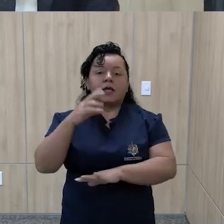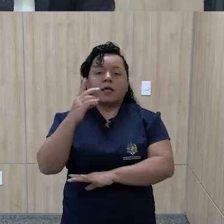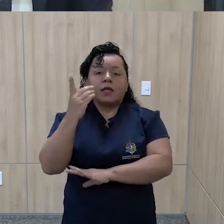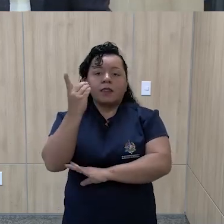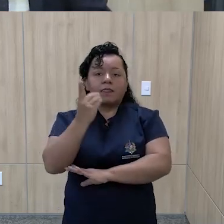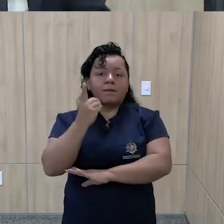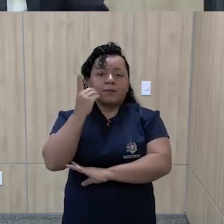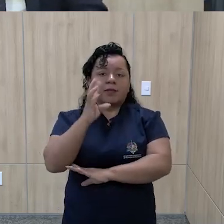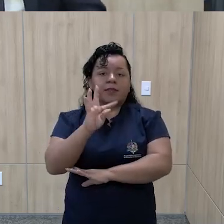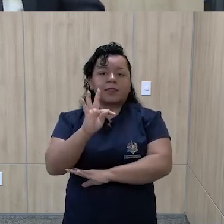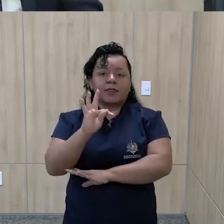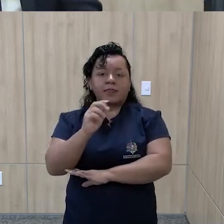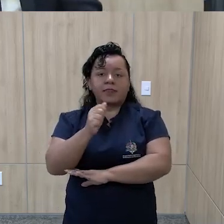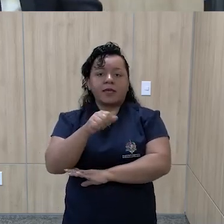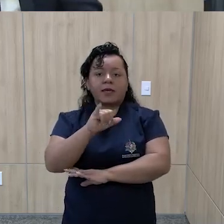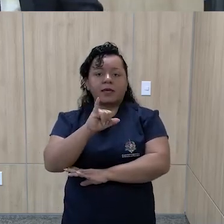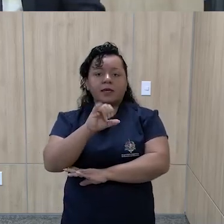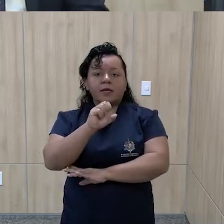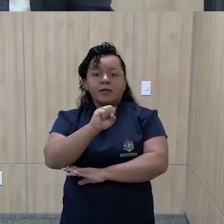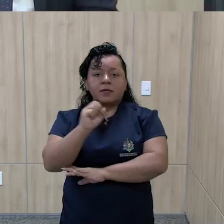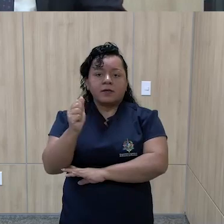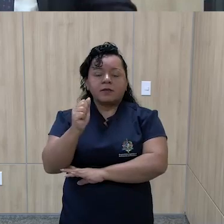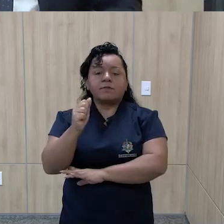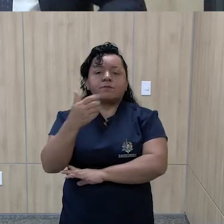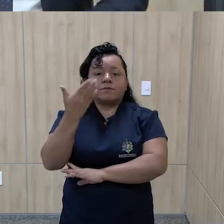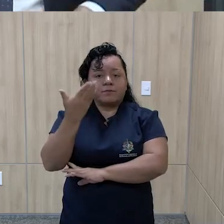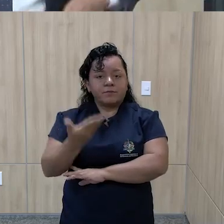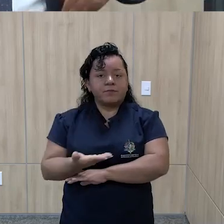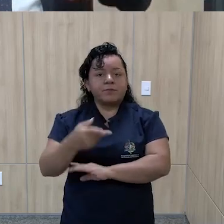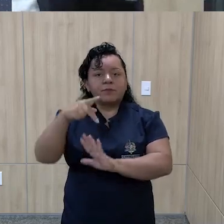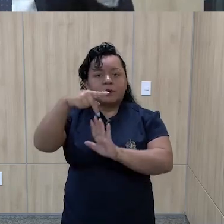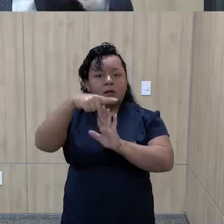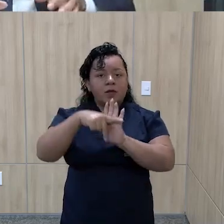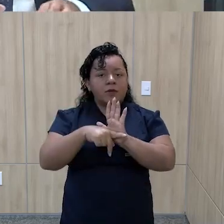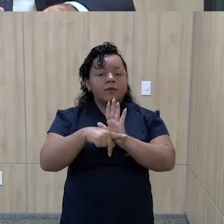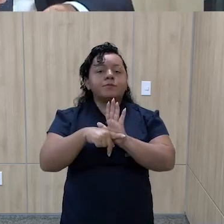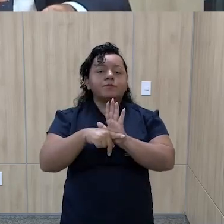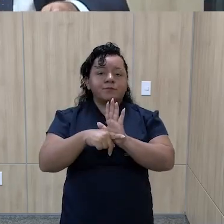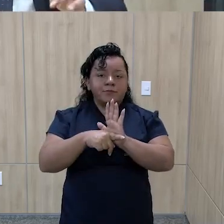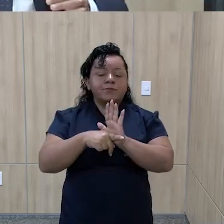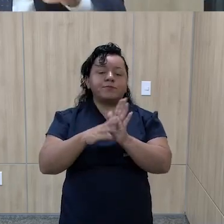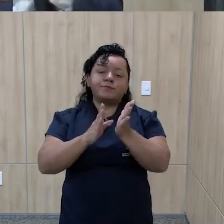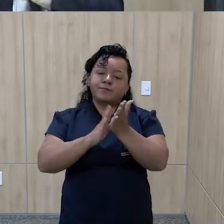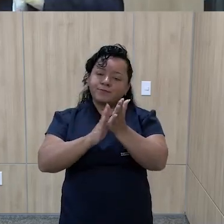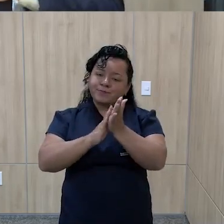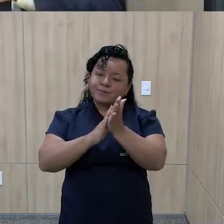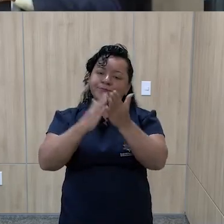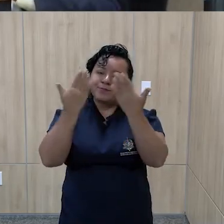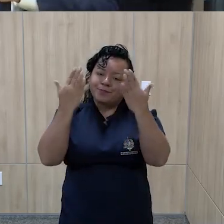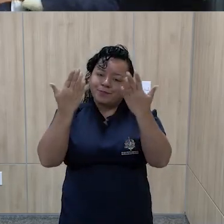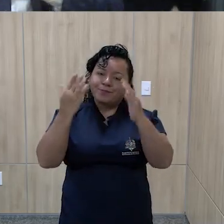deputada Taíssa o parecer desse projeto primeiramente parabenizada